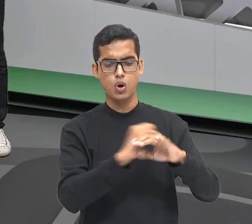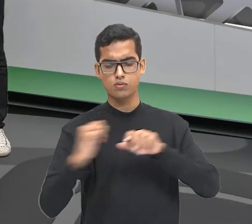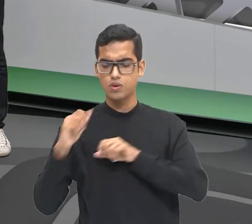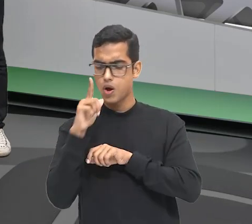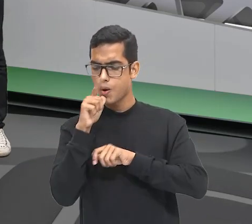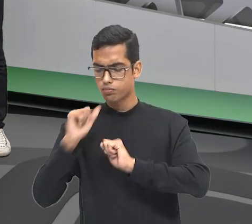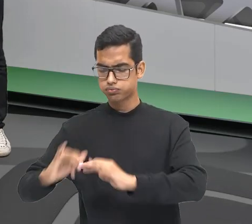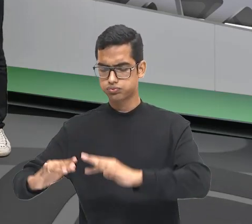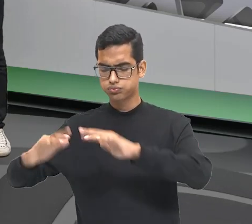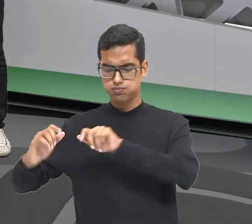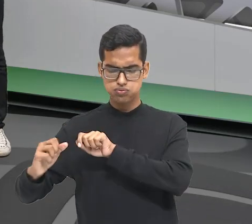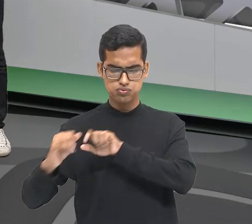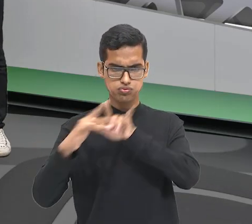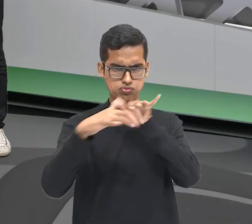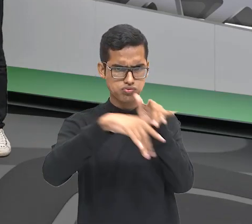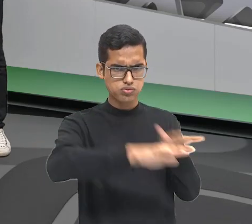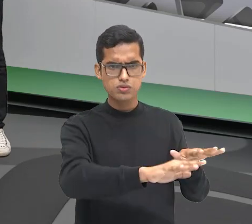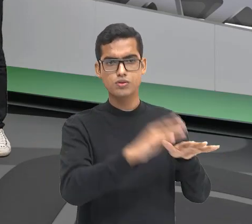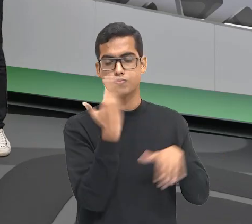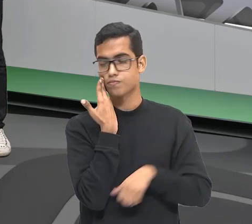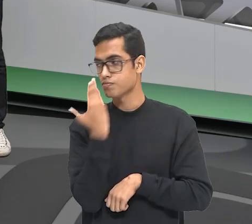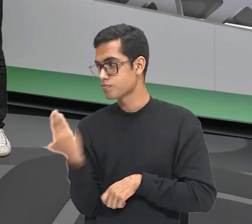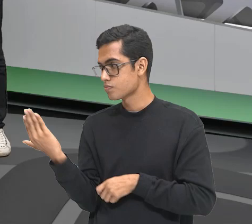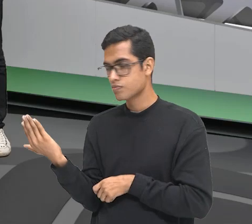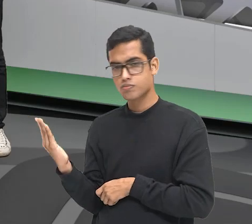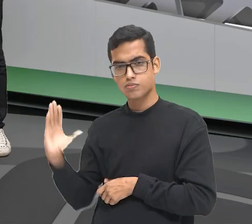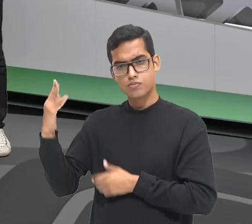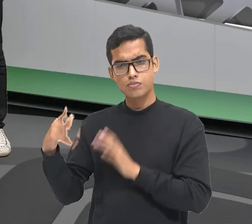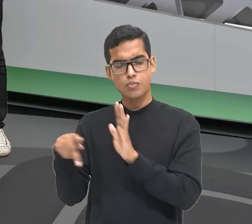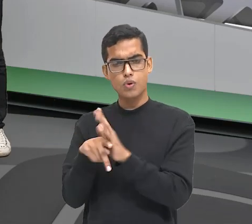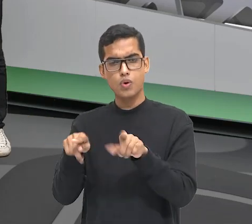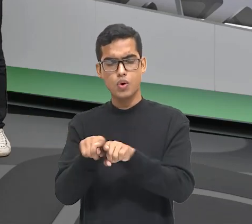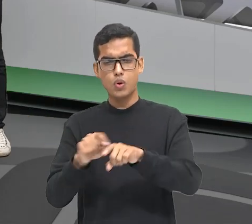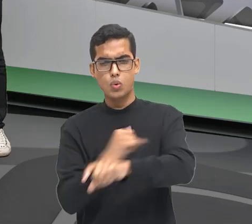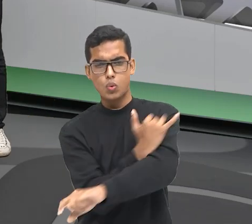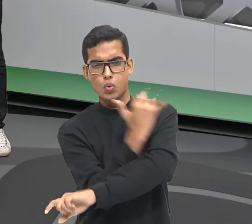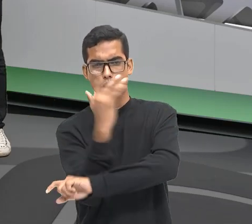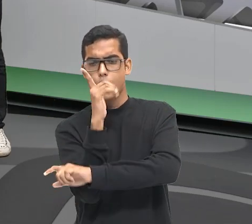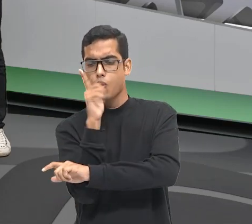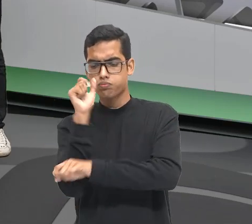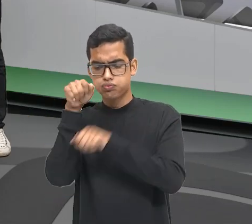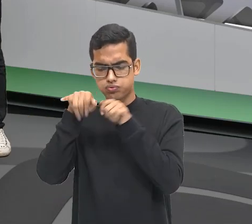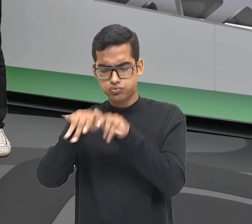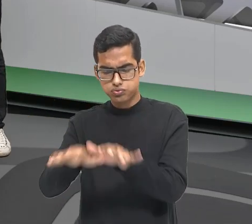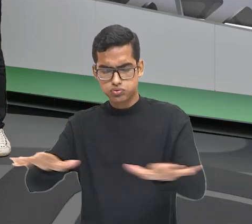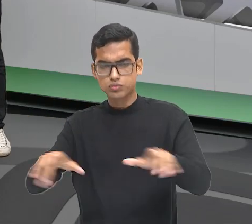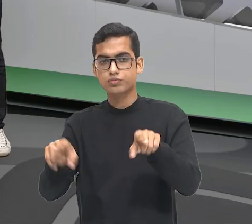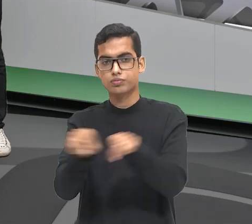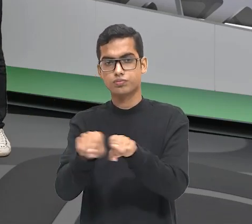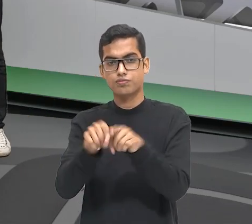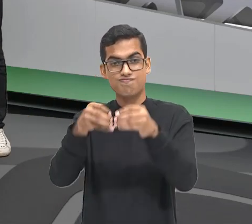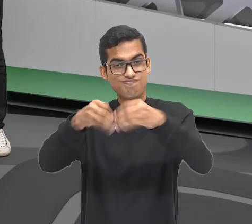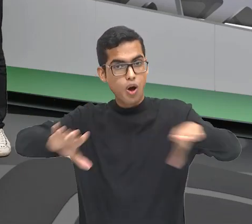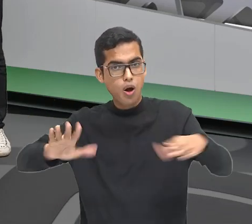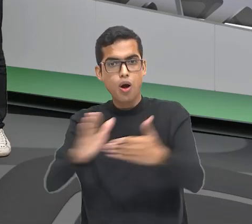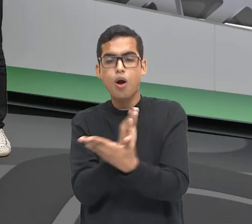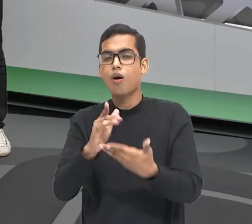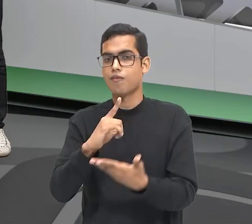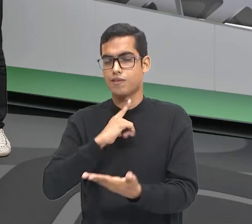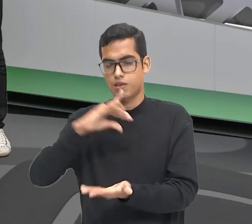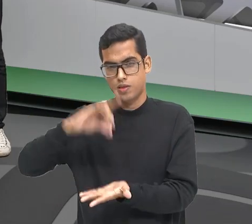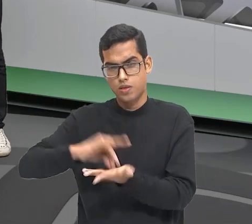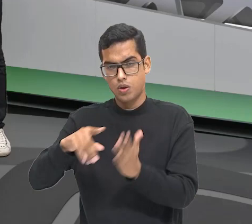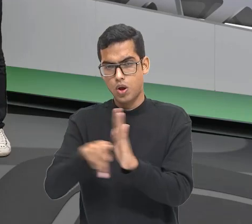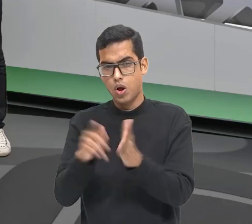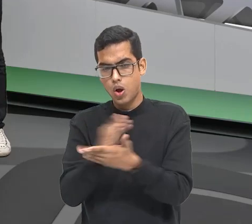toda essa região aqui. Então vai alagar essas casas, né? Vai alagar toda a vegetação, vai trazer muitos prejuízos, algumas